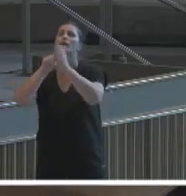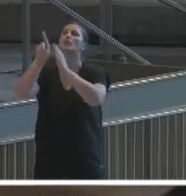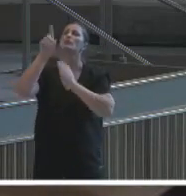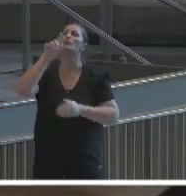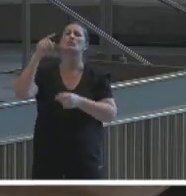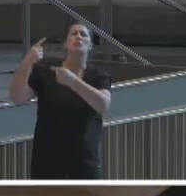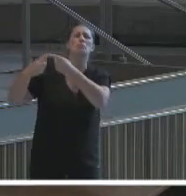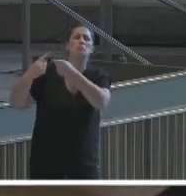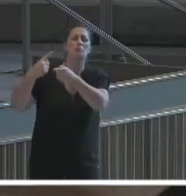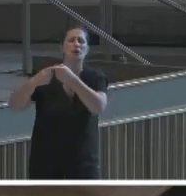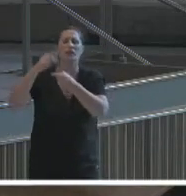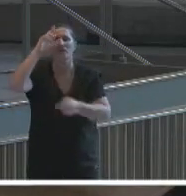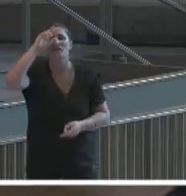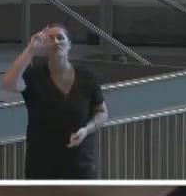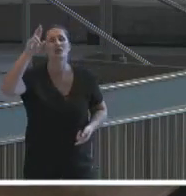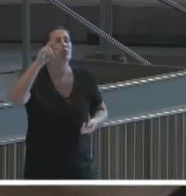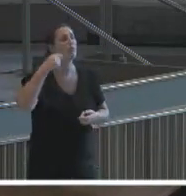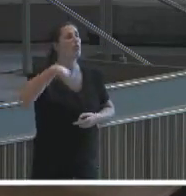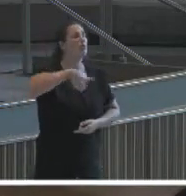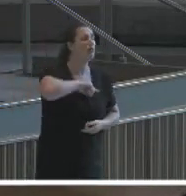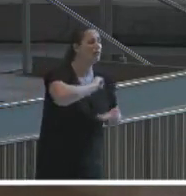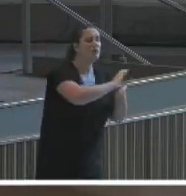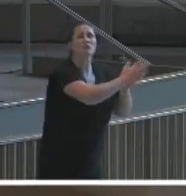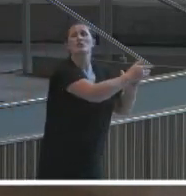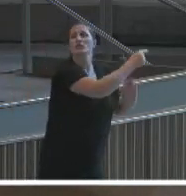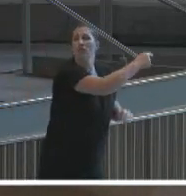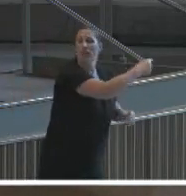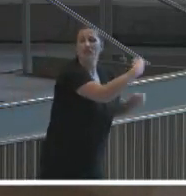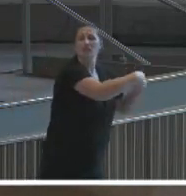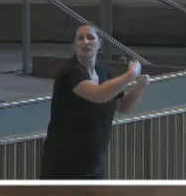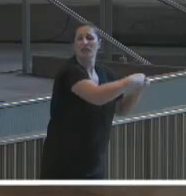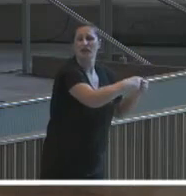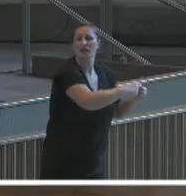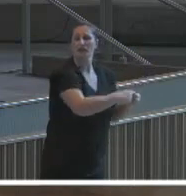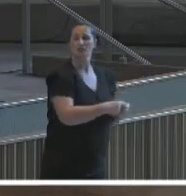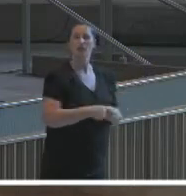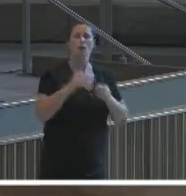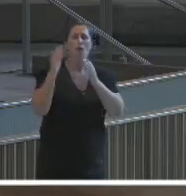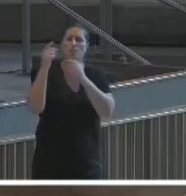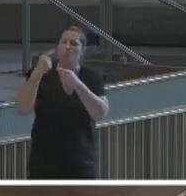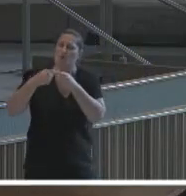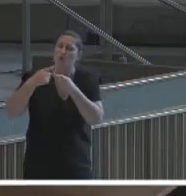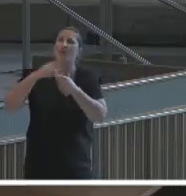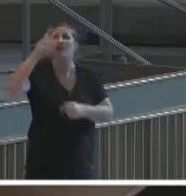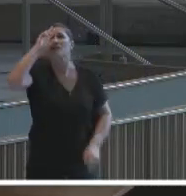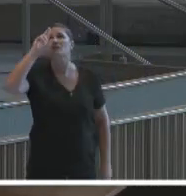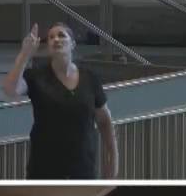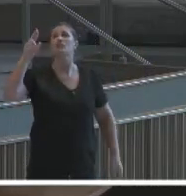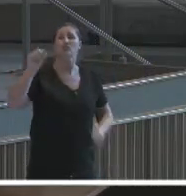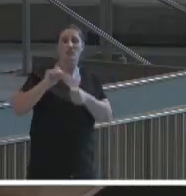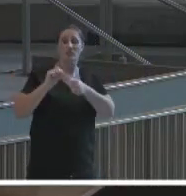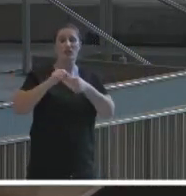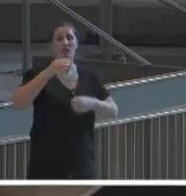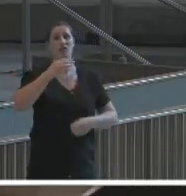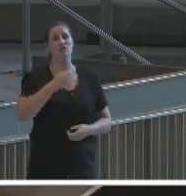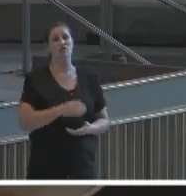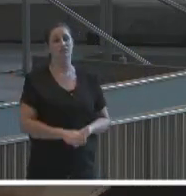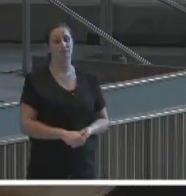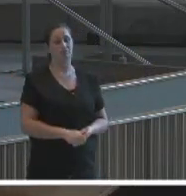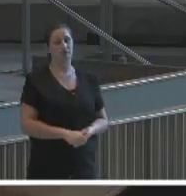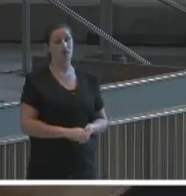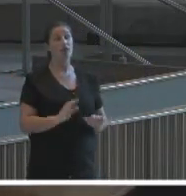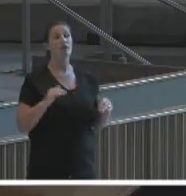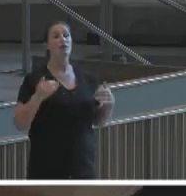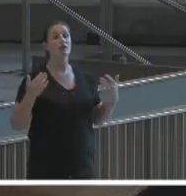por que, Senhor, o Senhor fez isso conosco? Por que, Senhor, o Senhor fez isso conosco? E aí